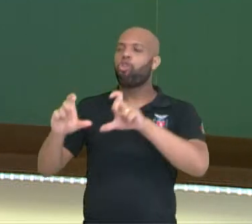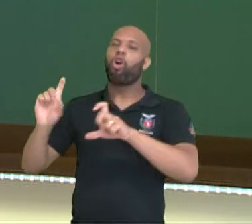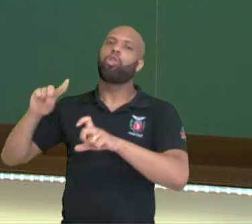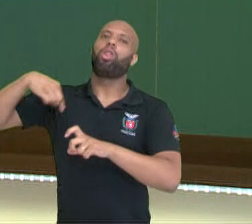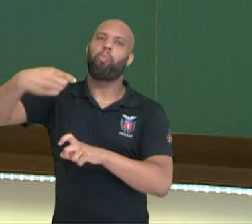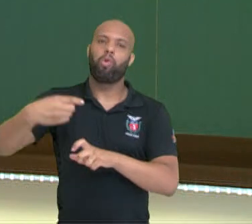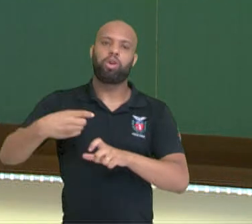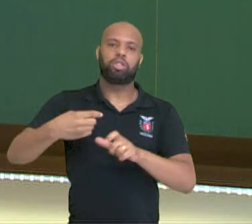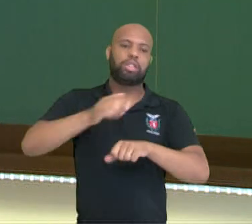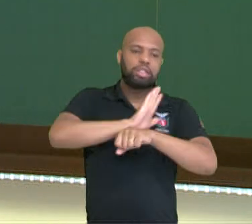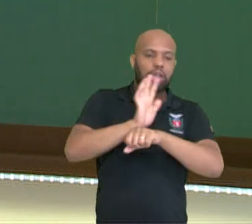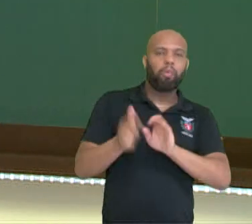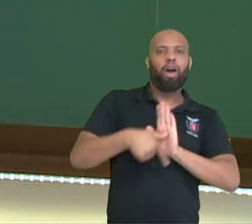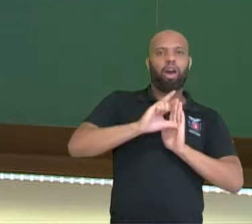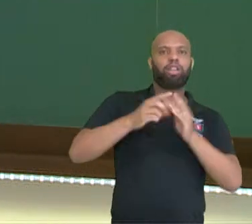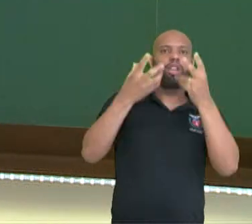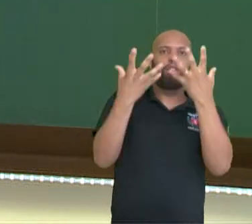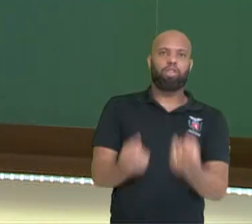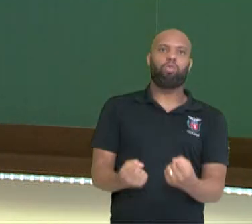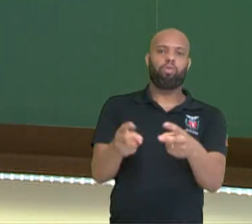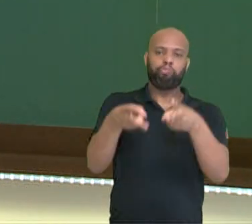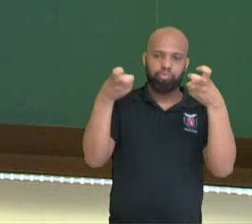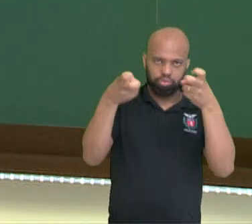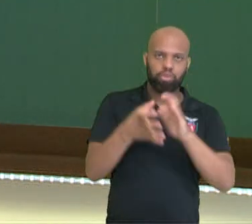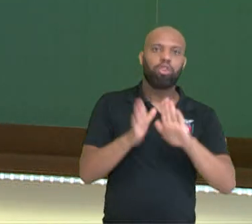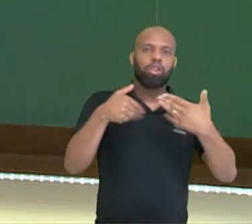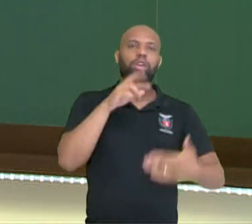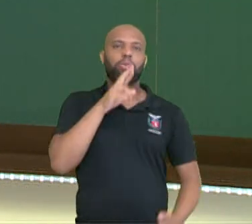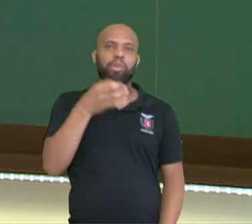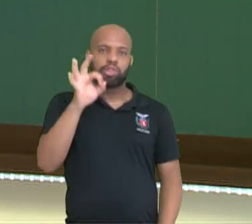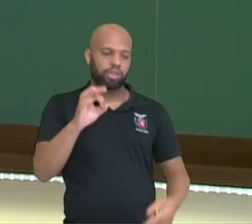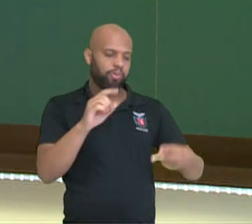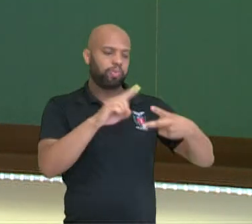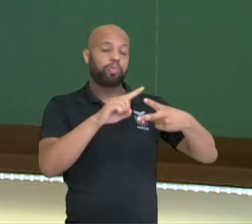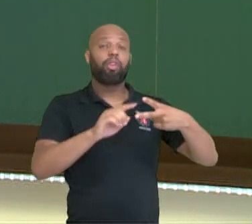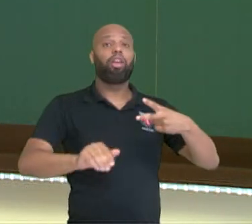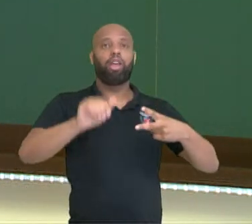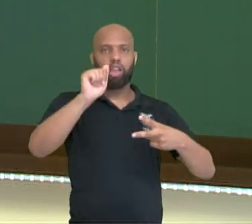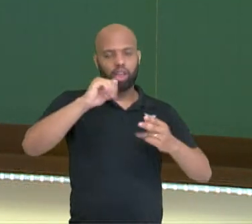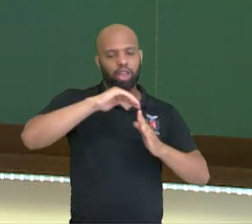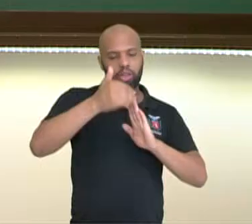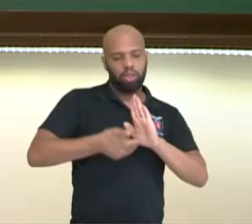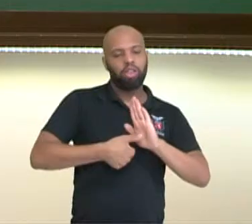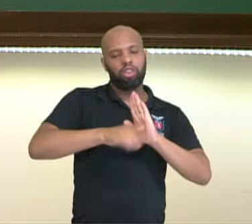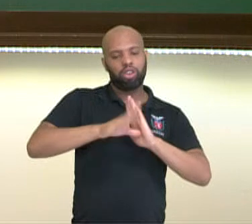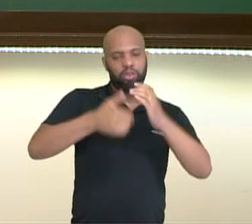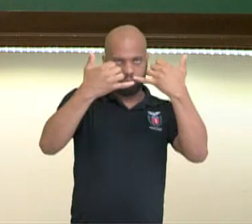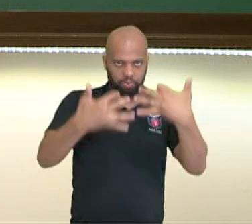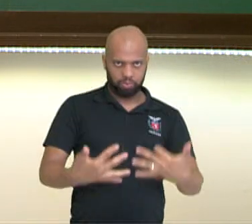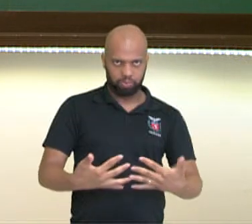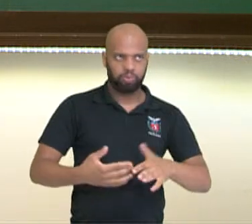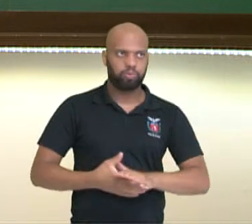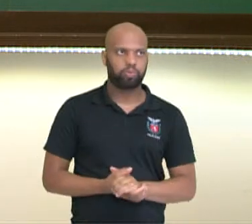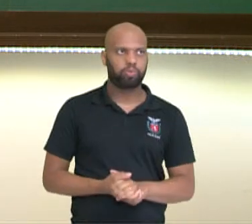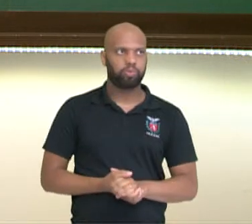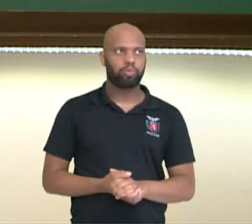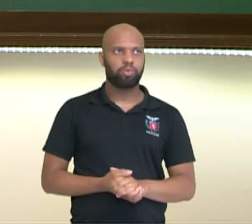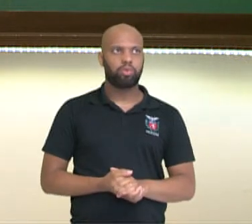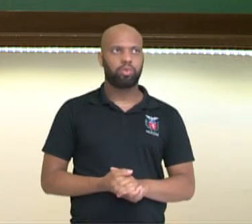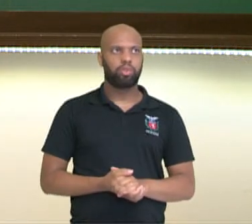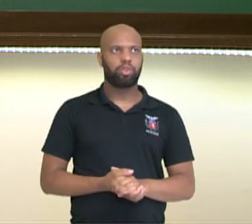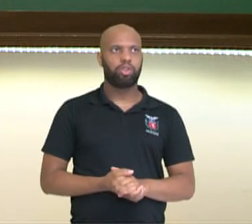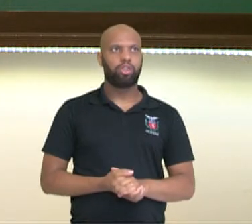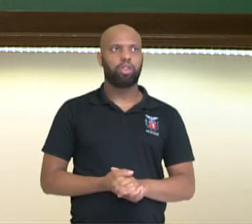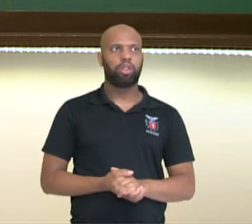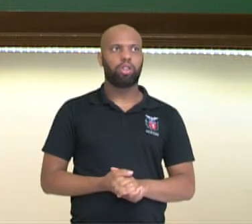fotografia e o cinema entre a alternativa A e B. Então, a alternativa correta é a alternativa A, depois de tudo aquilo que eu falei sobre a fotografia. Pessoal,